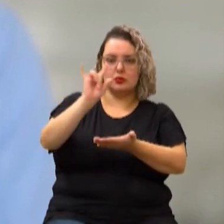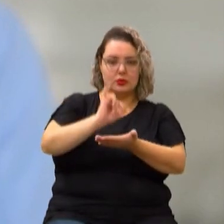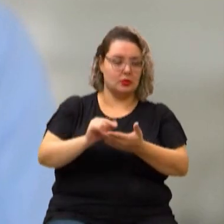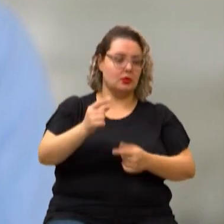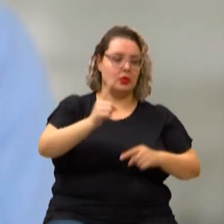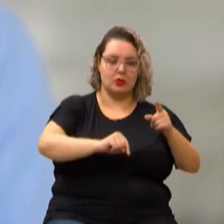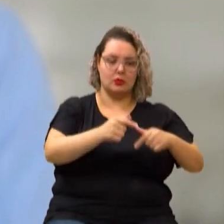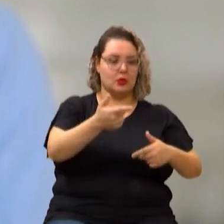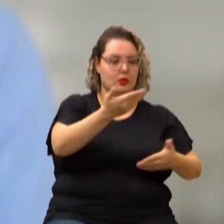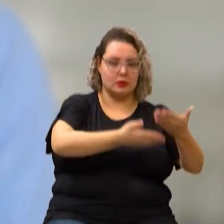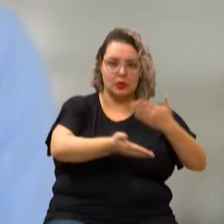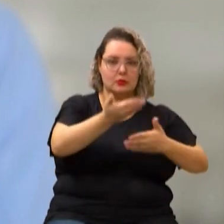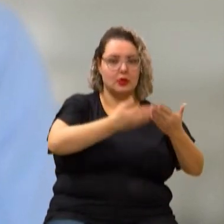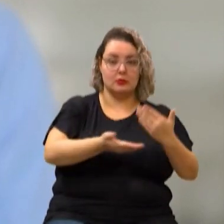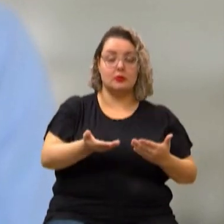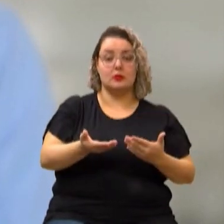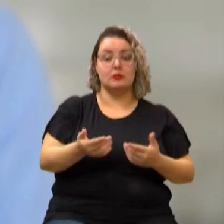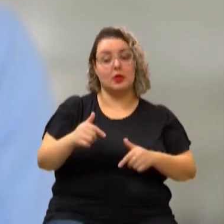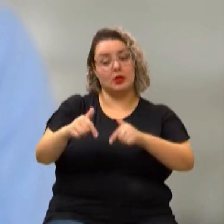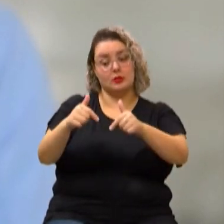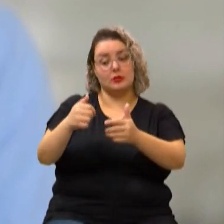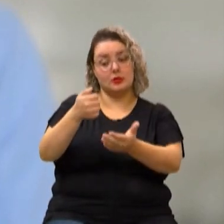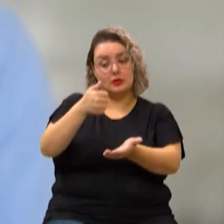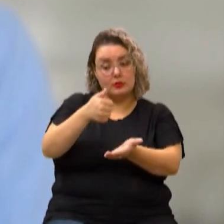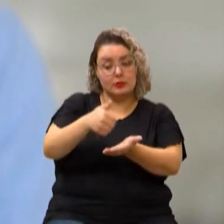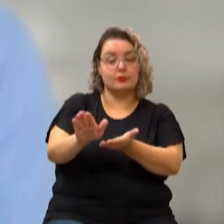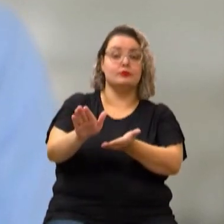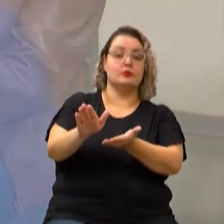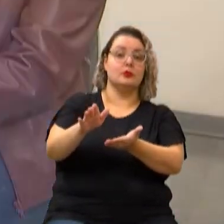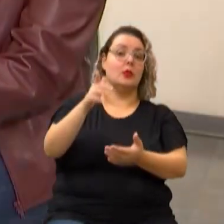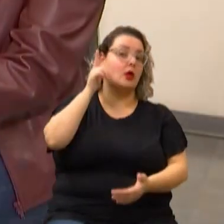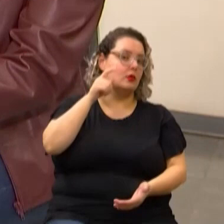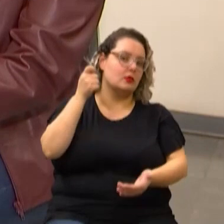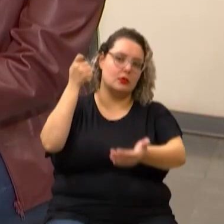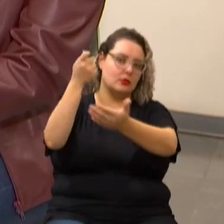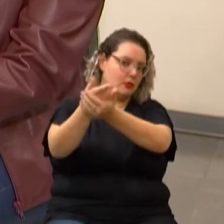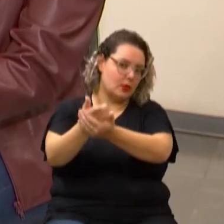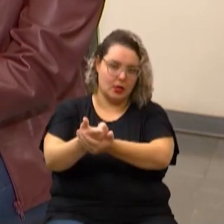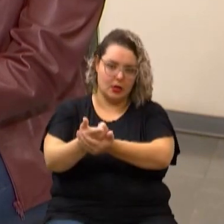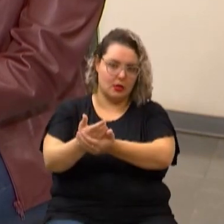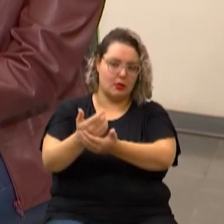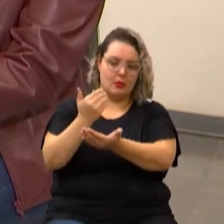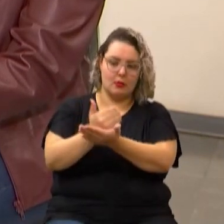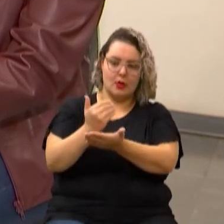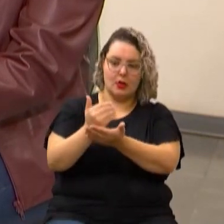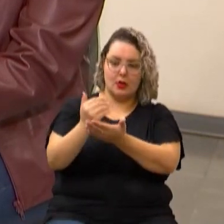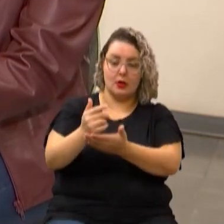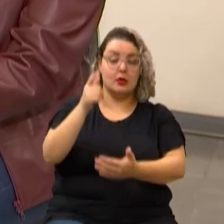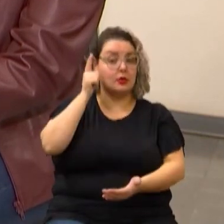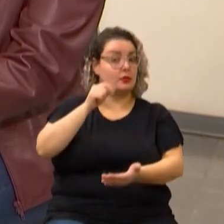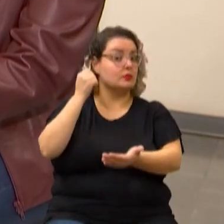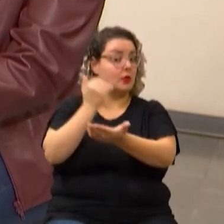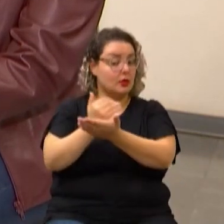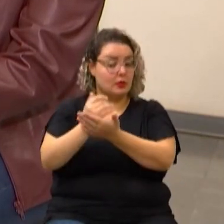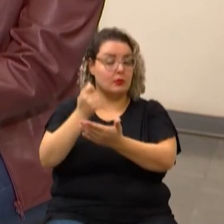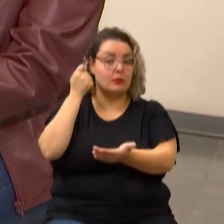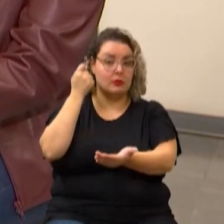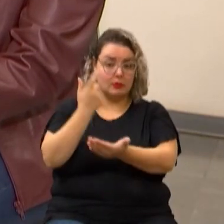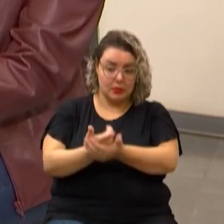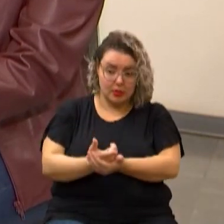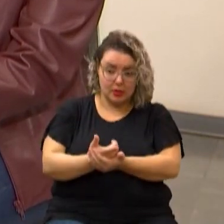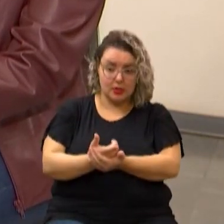tenho um giro econômico, por exemplo, o que acontece? Acontece que muitos deixam de arrecadar. O governo,